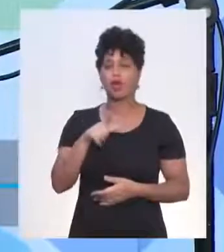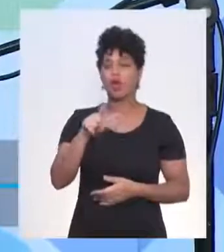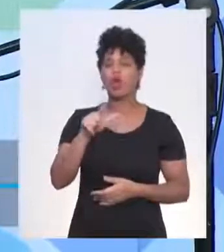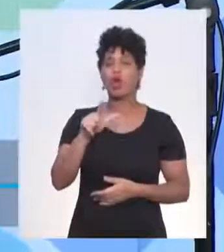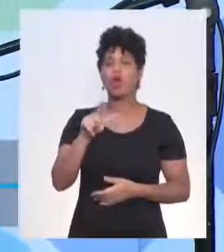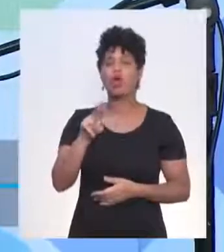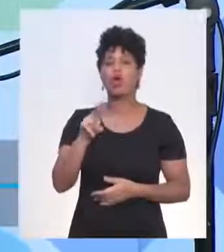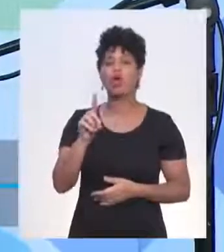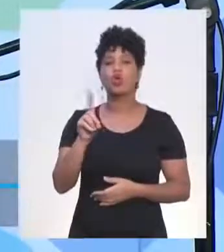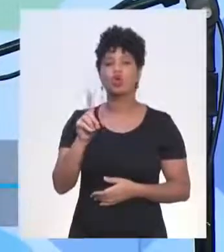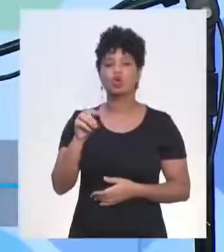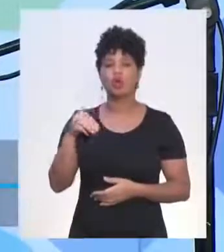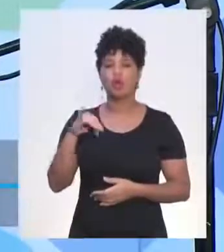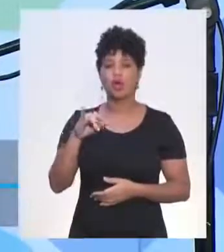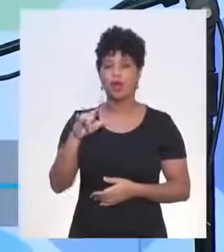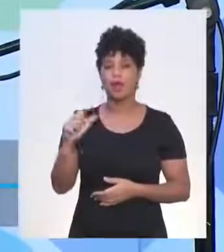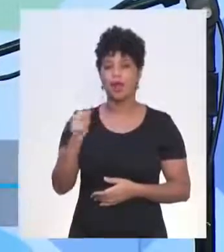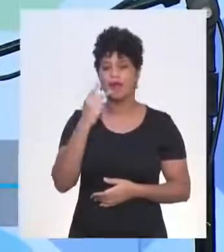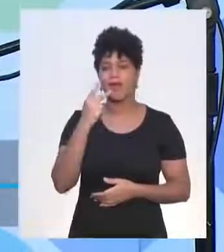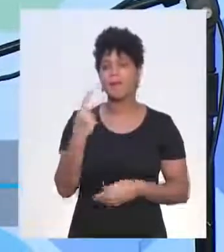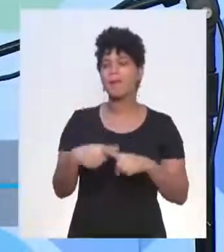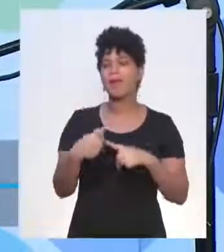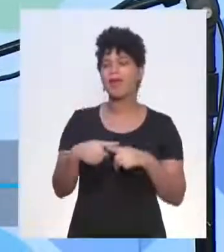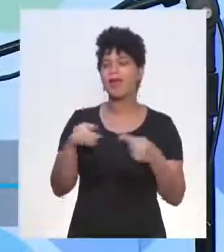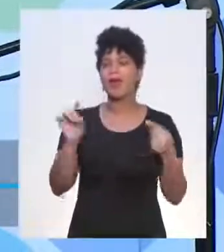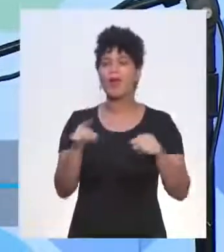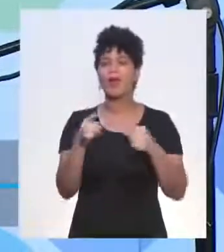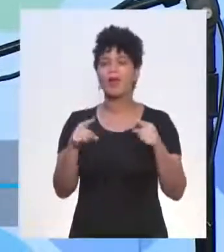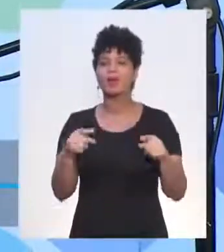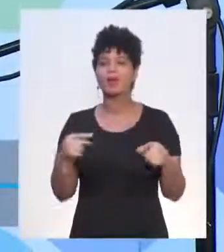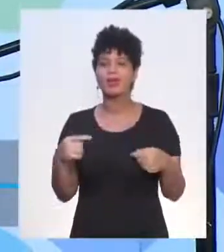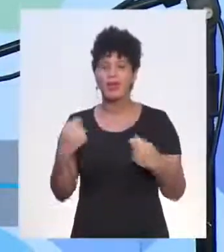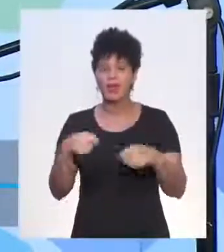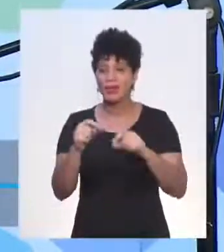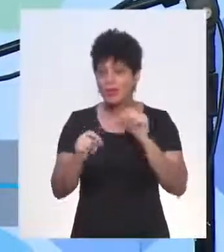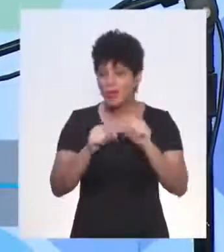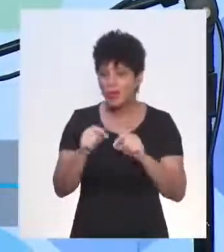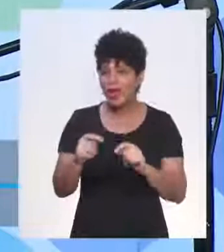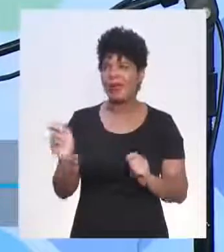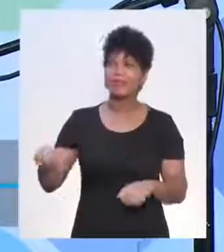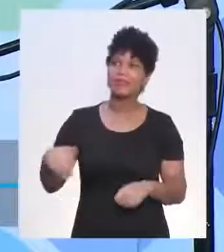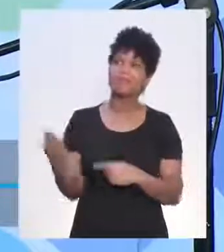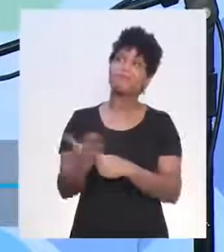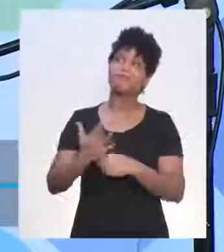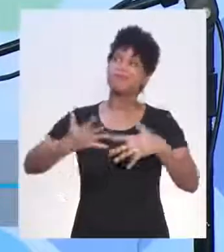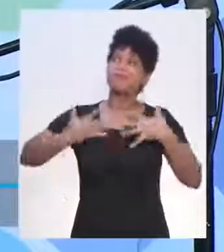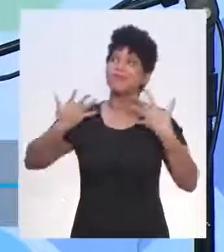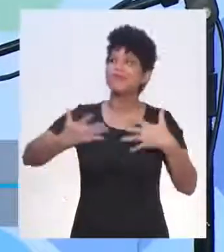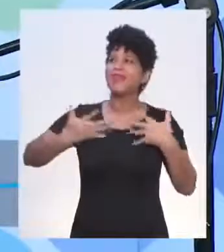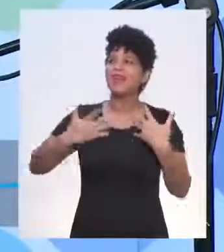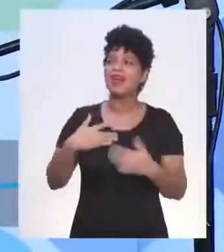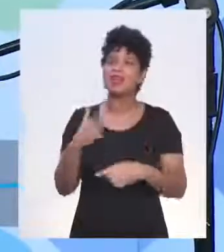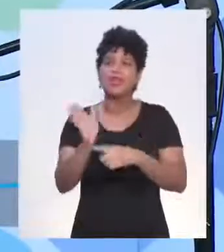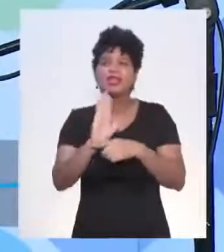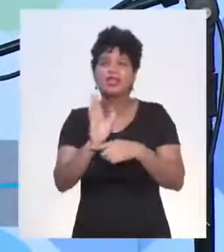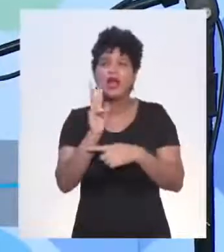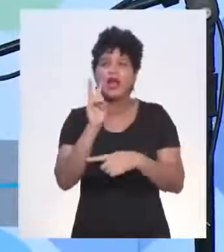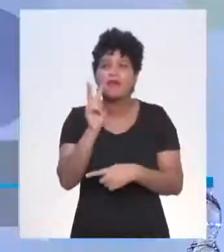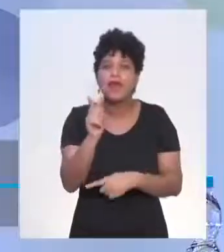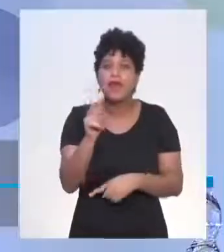Ludmila e o que que ela disse para que que serve a trilha sonora Ludmila para dar mais emoção em uma cena do filme